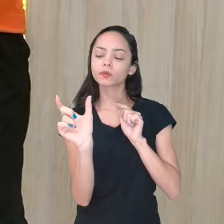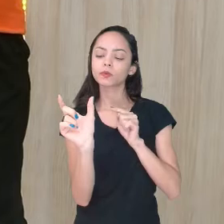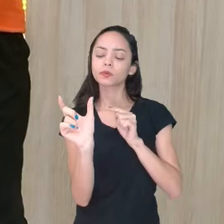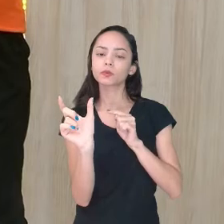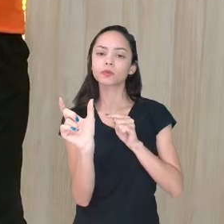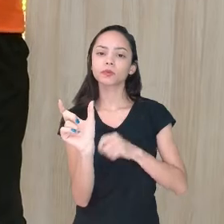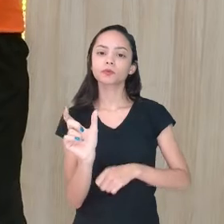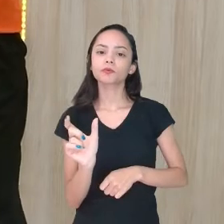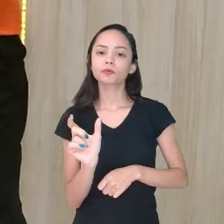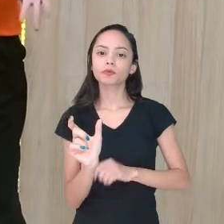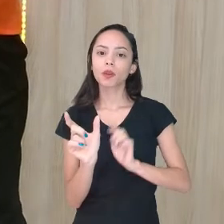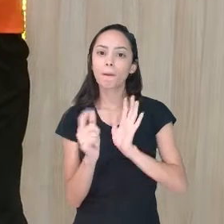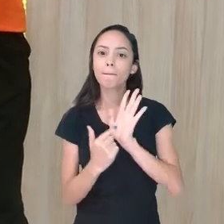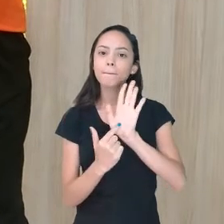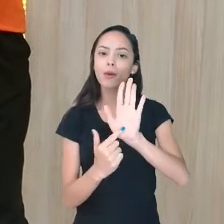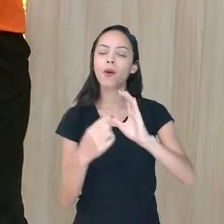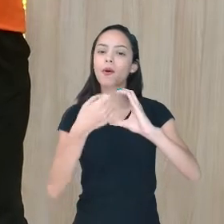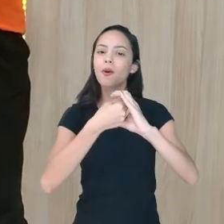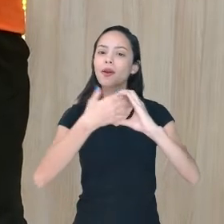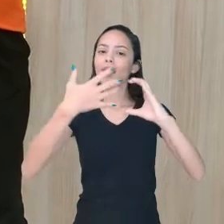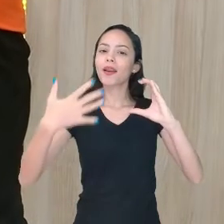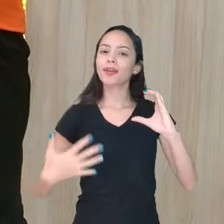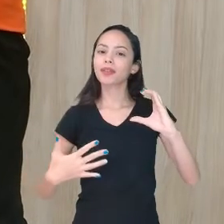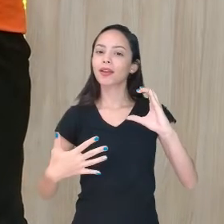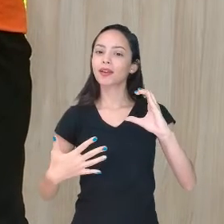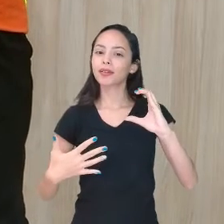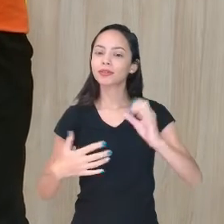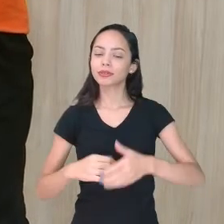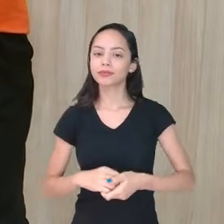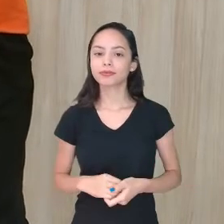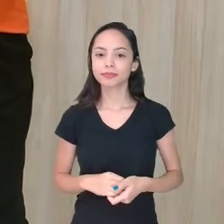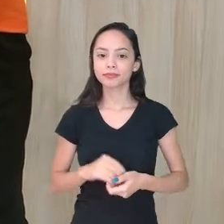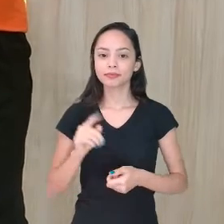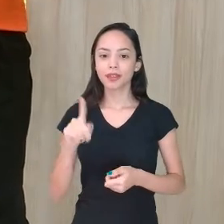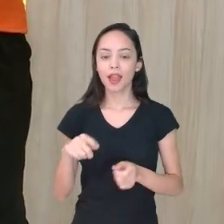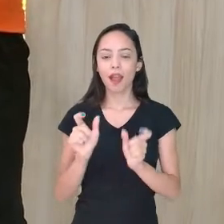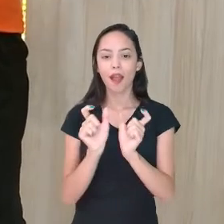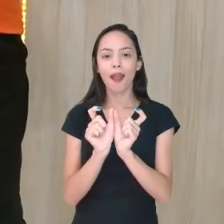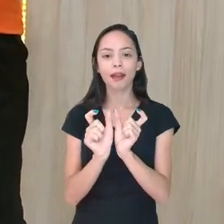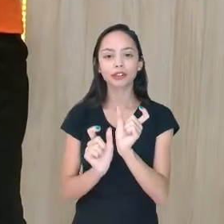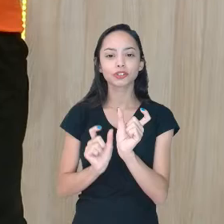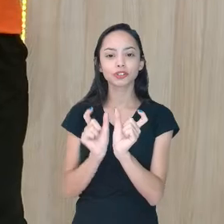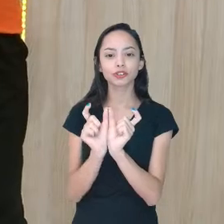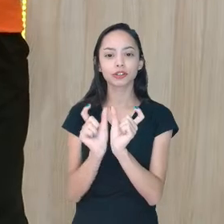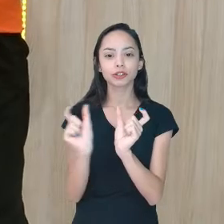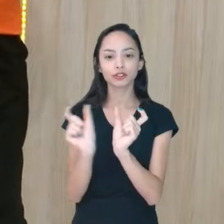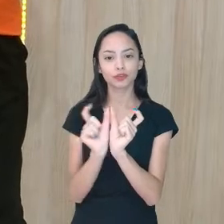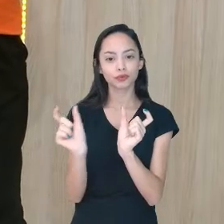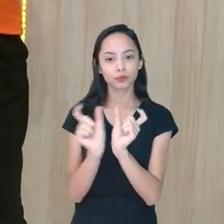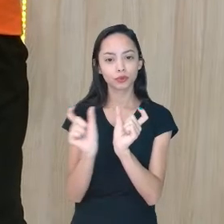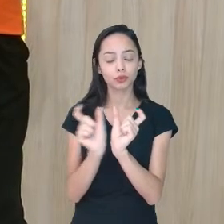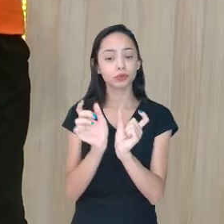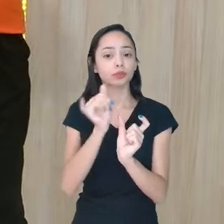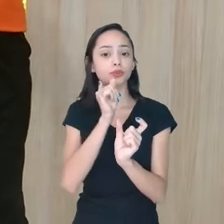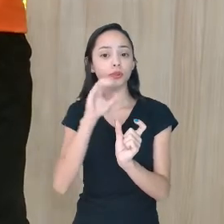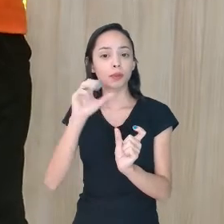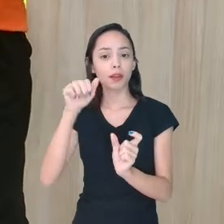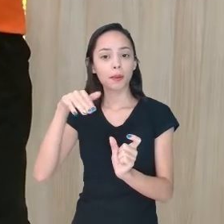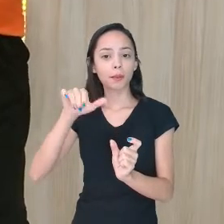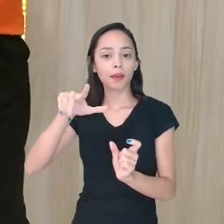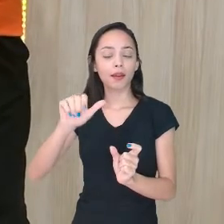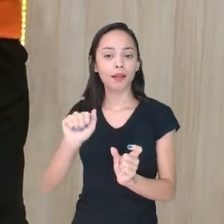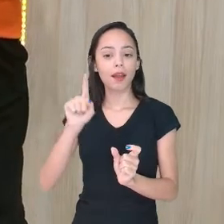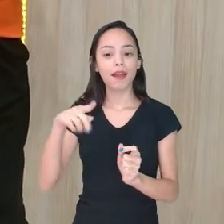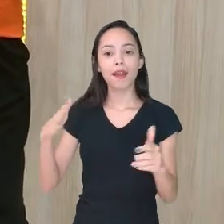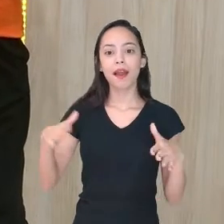dão características, que são os adjetivos. Então, eu posso dizer, Camille é animada, Rafael